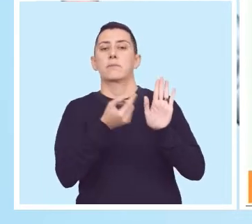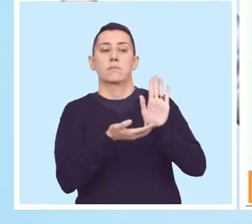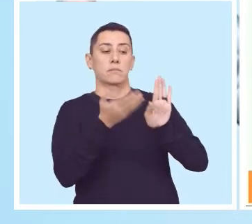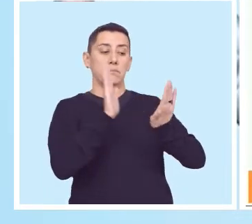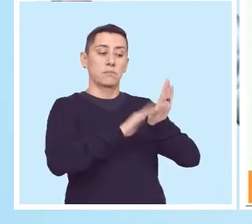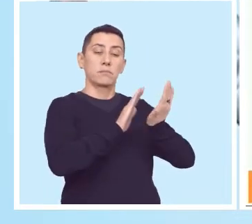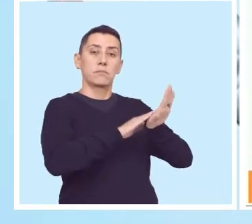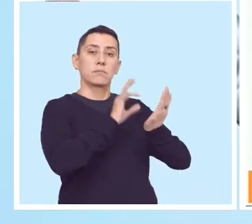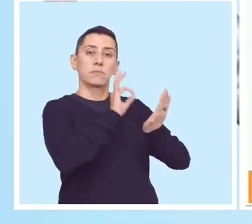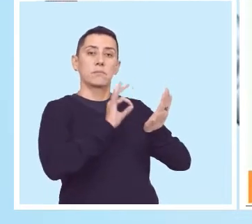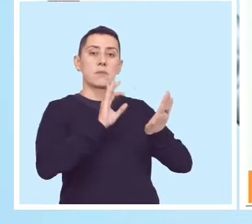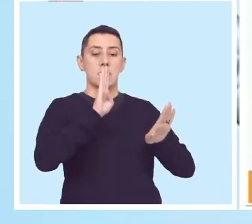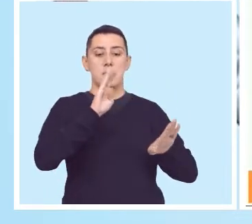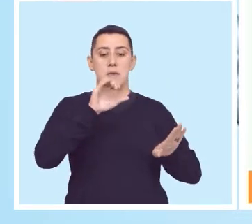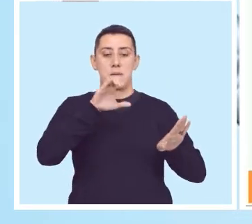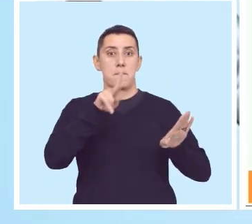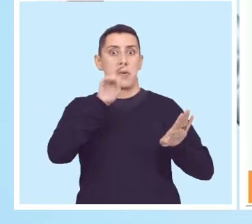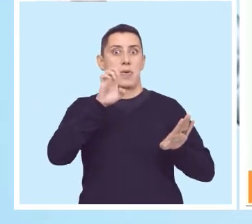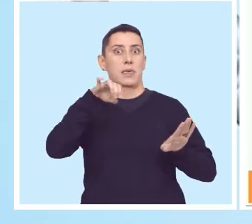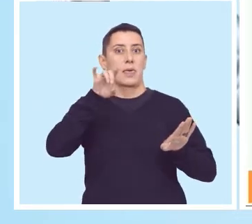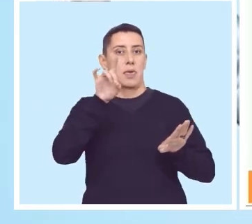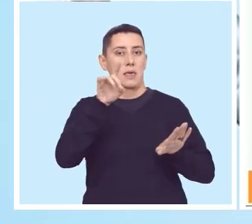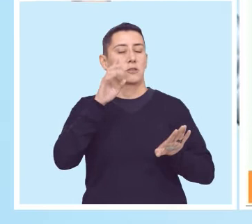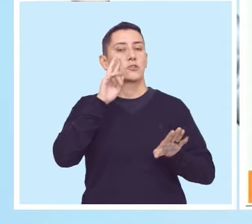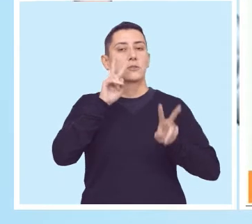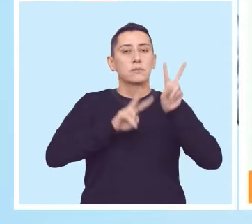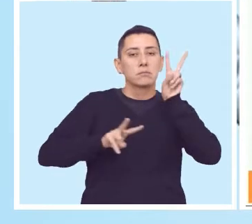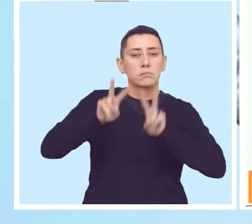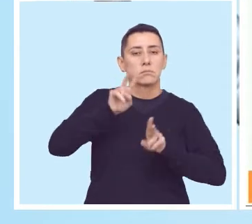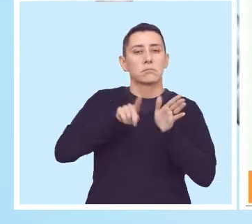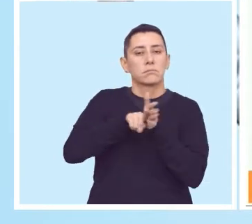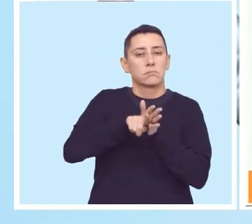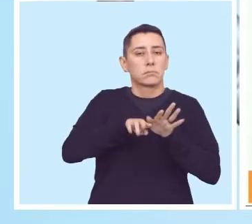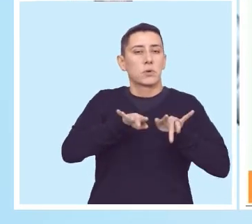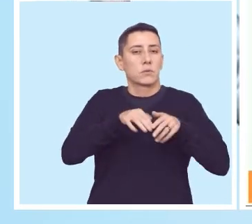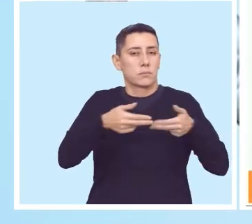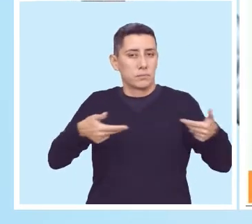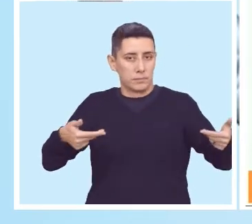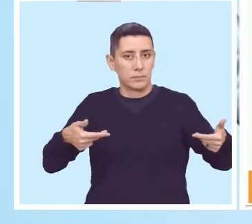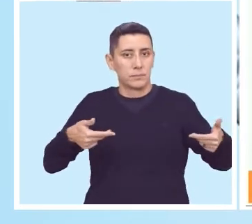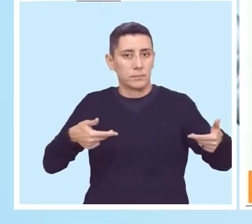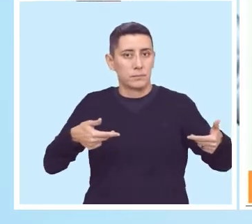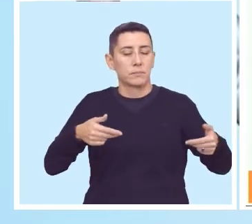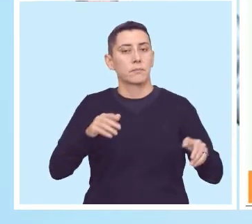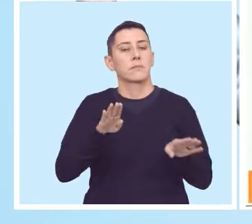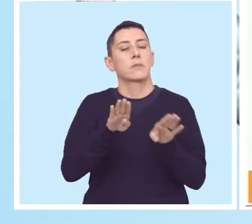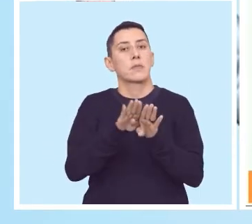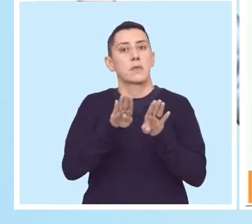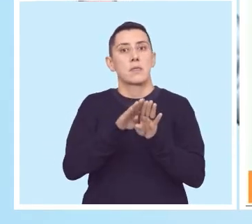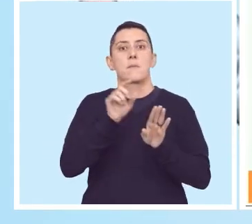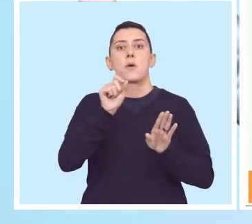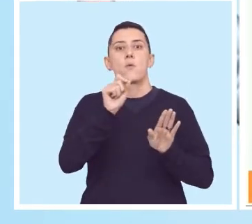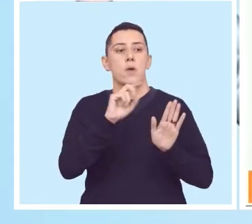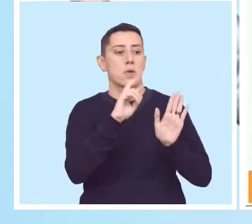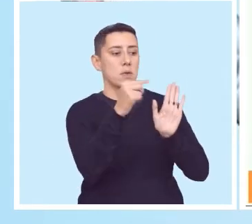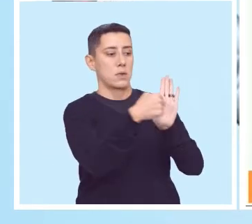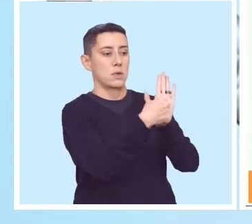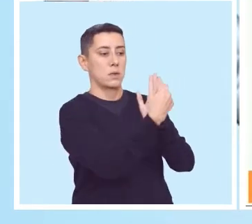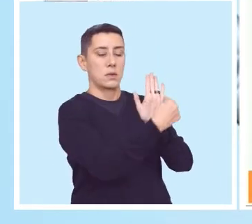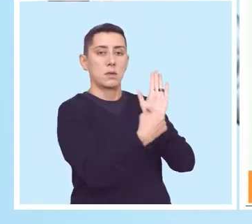fica hospedado o modelo de visão computacional e por onde o front-end, por onde os